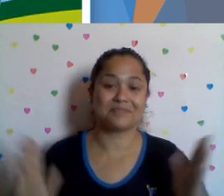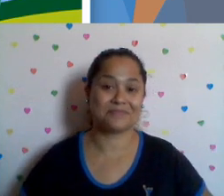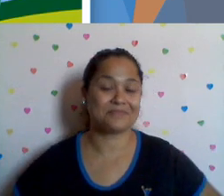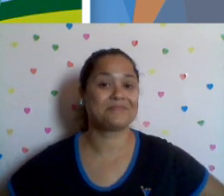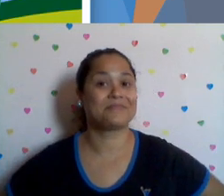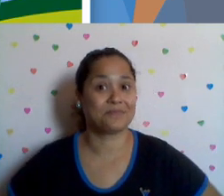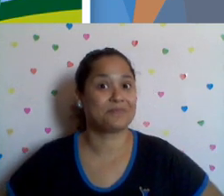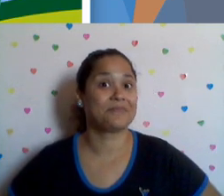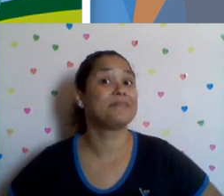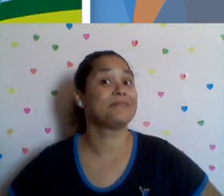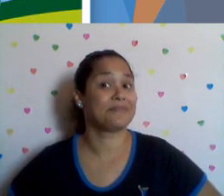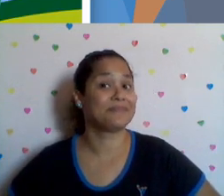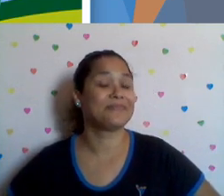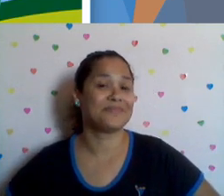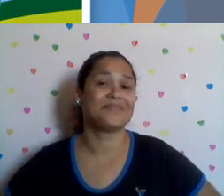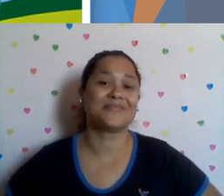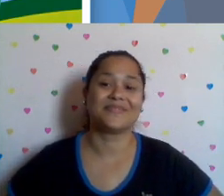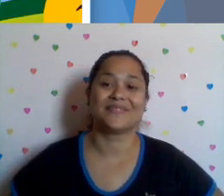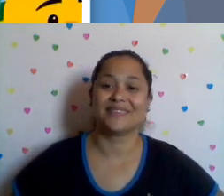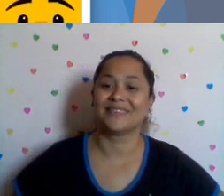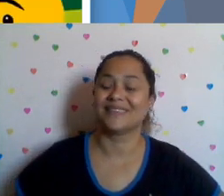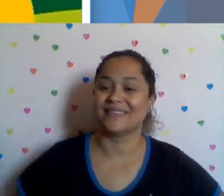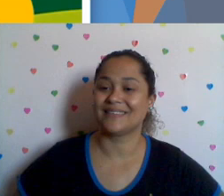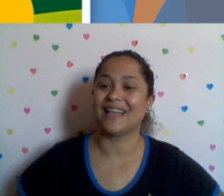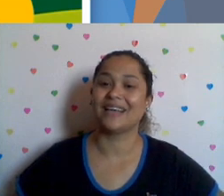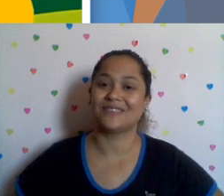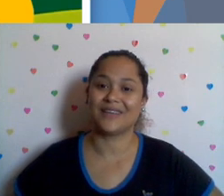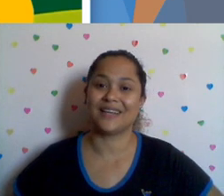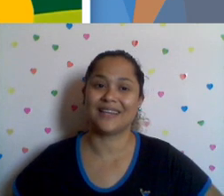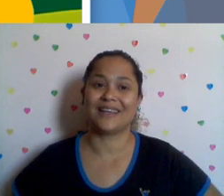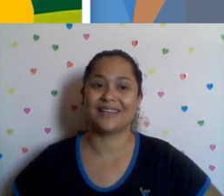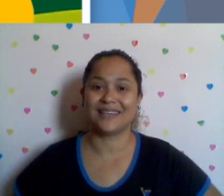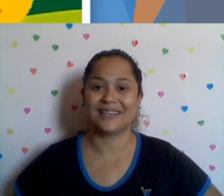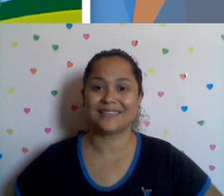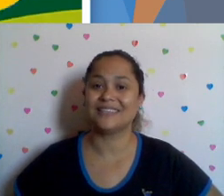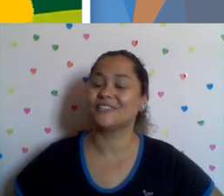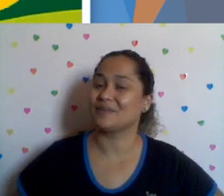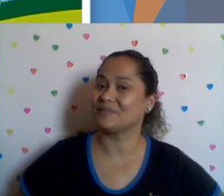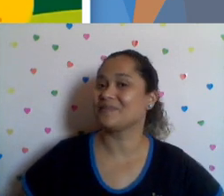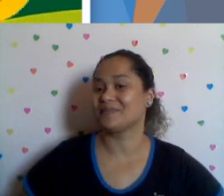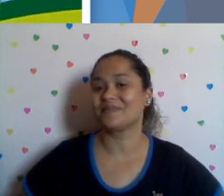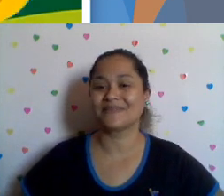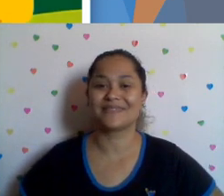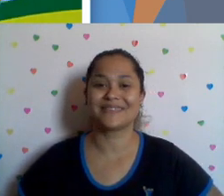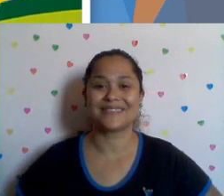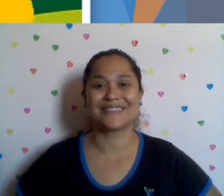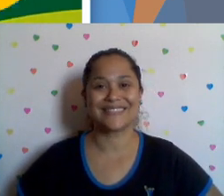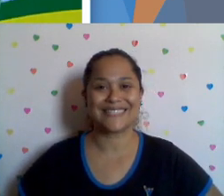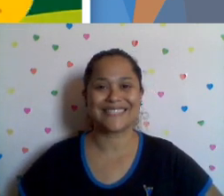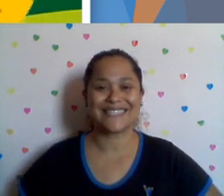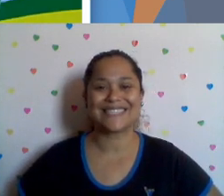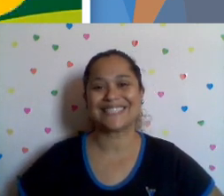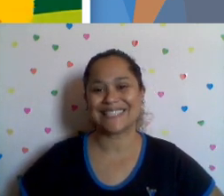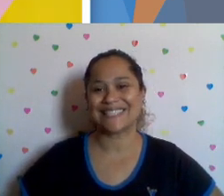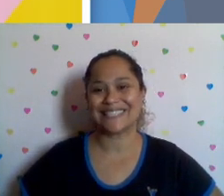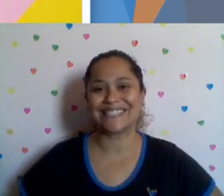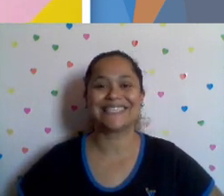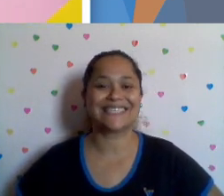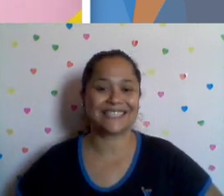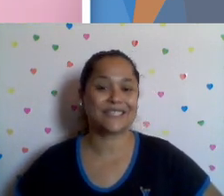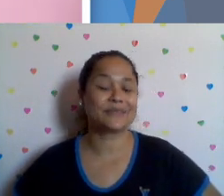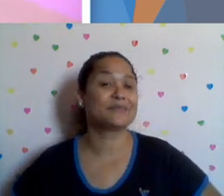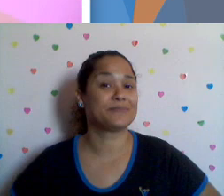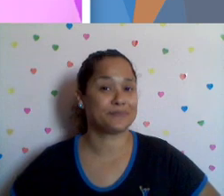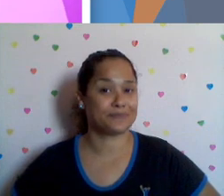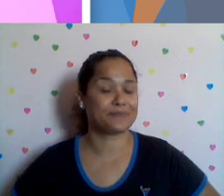quem sabe mais. Toda a turminha do Aquarela Kids imitando os animais.